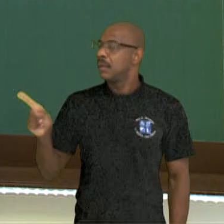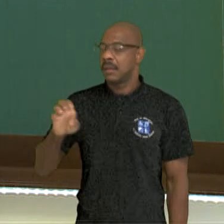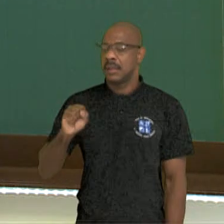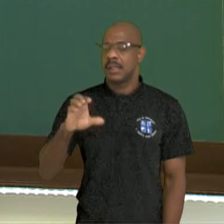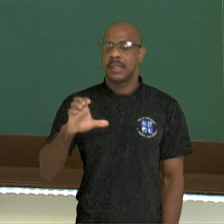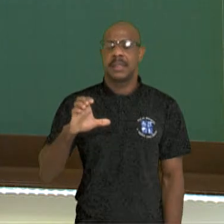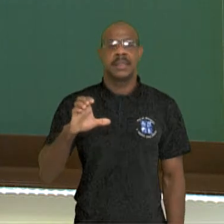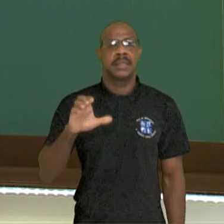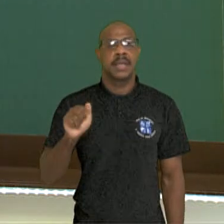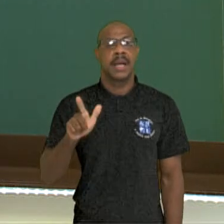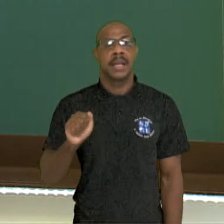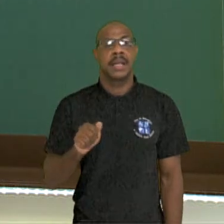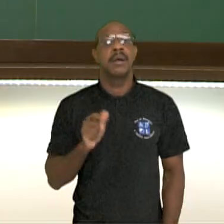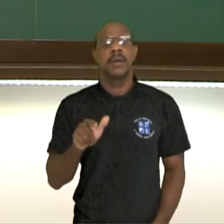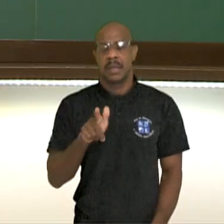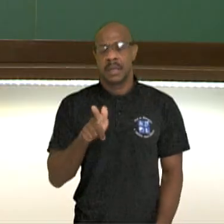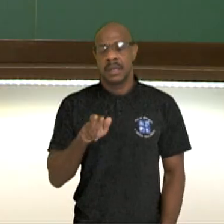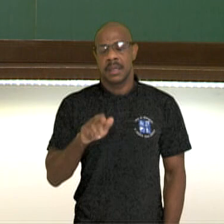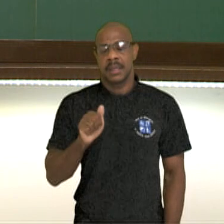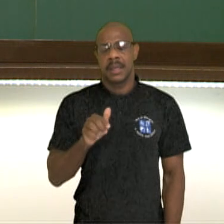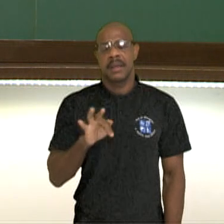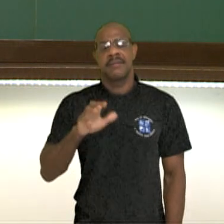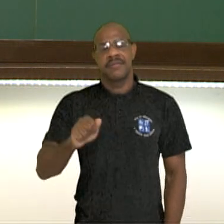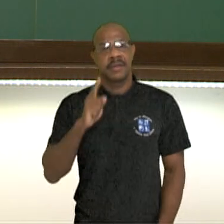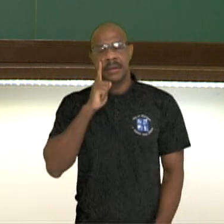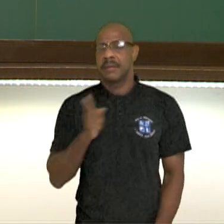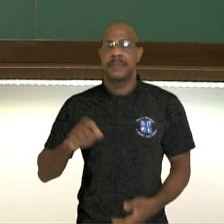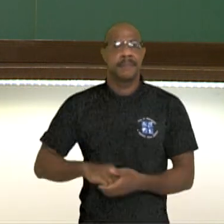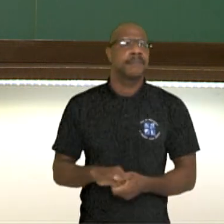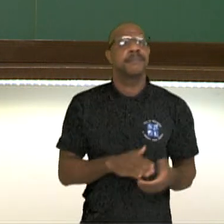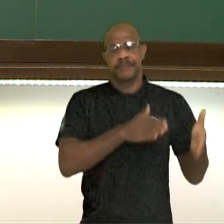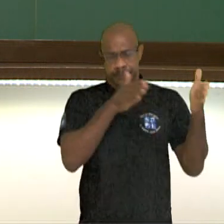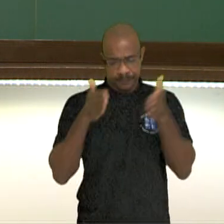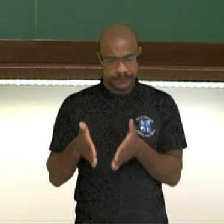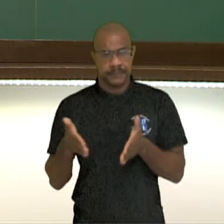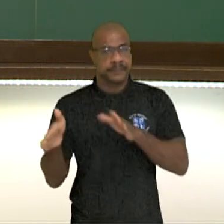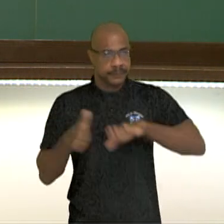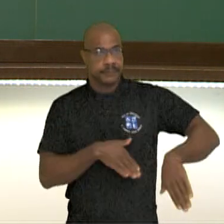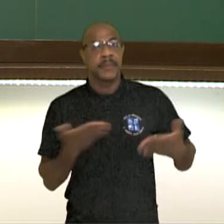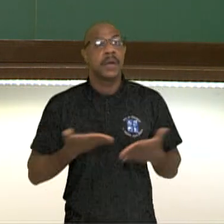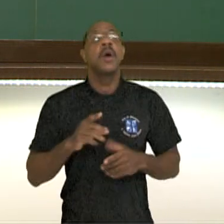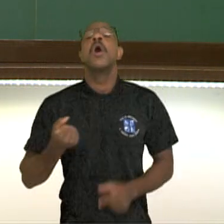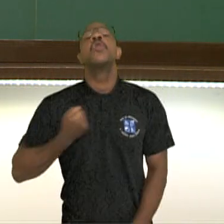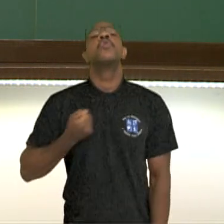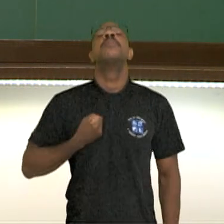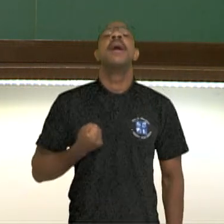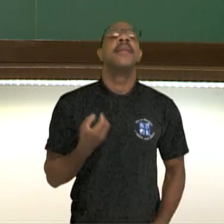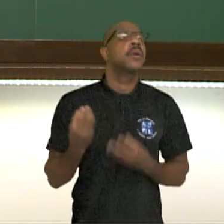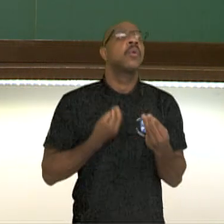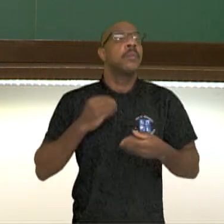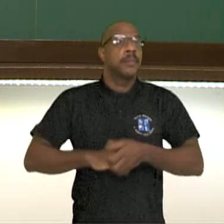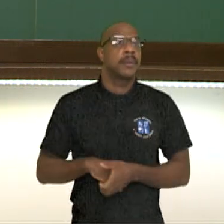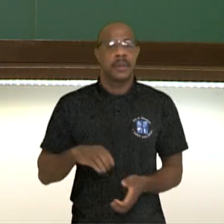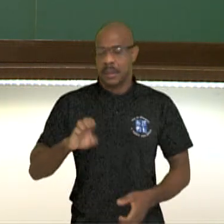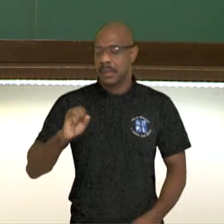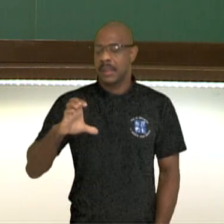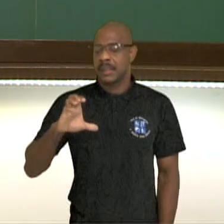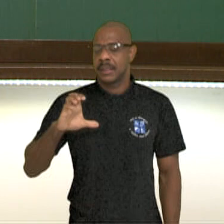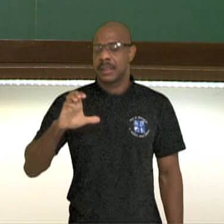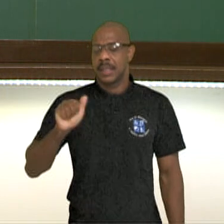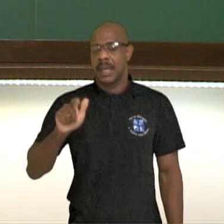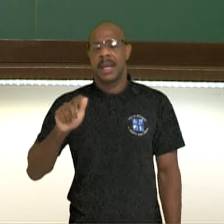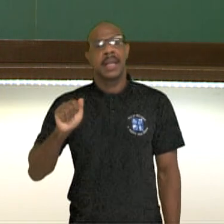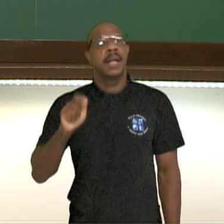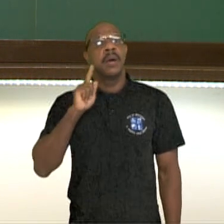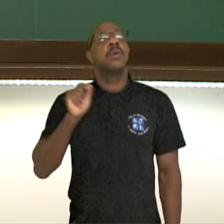escala gráfica. Quando falamos na escala numérica, nós temos uma relação matemática entre o que vemos no mapa com o que